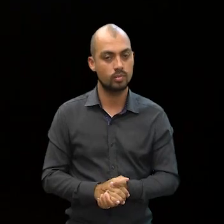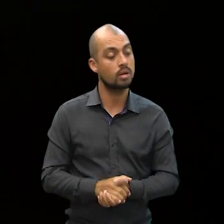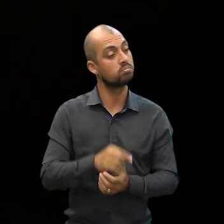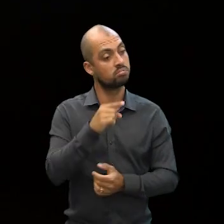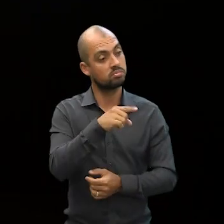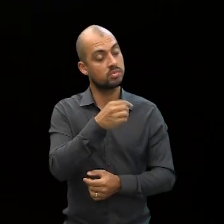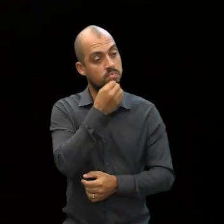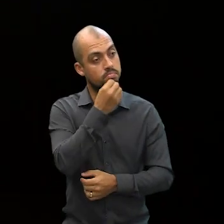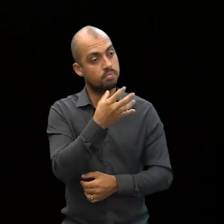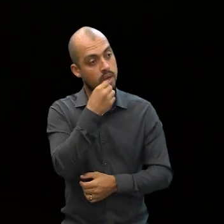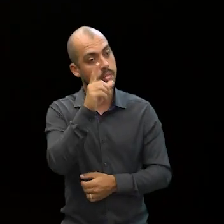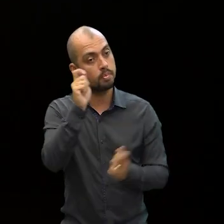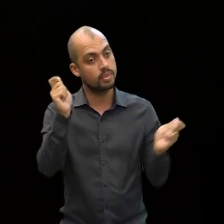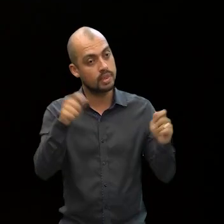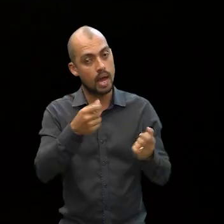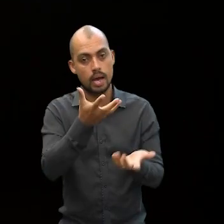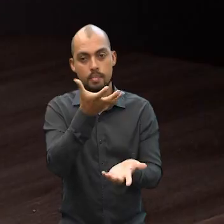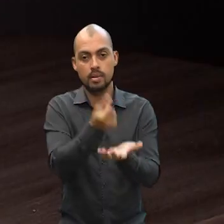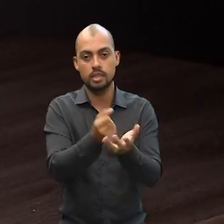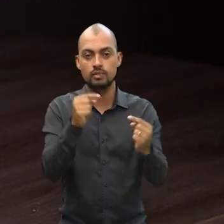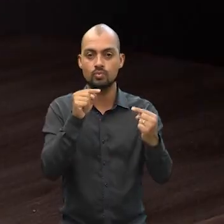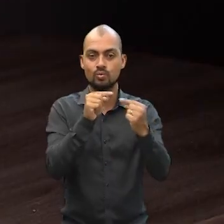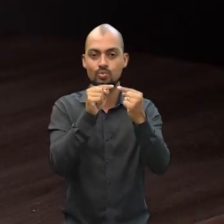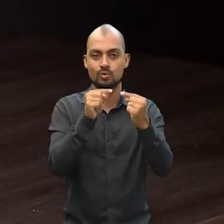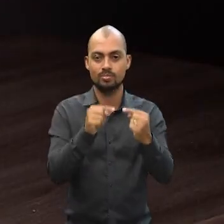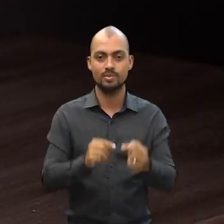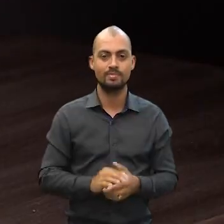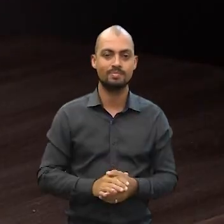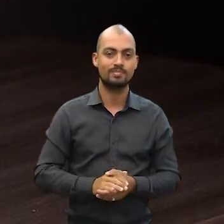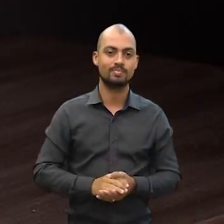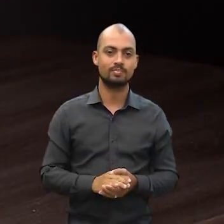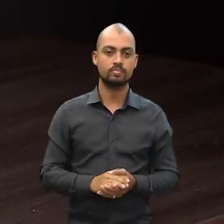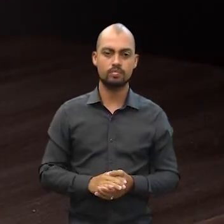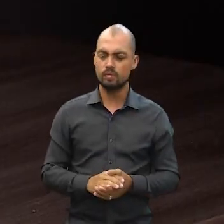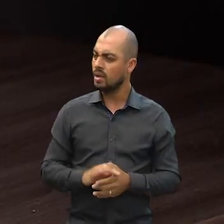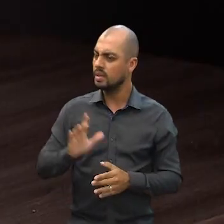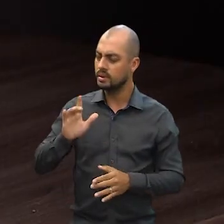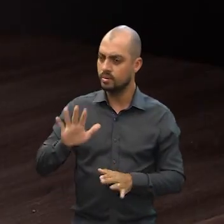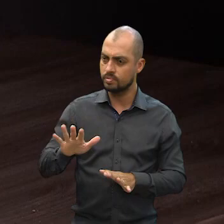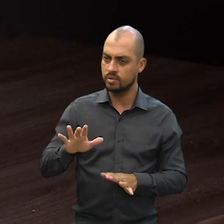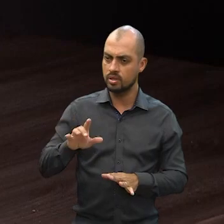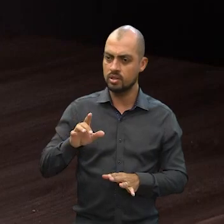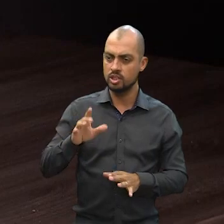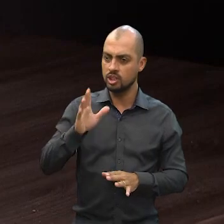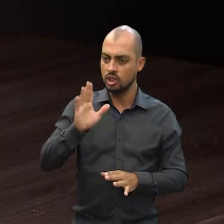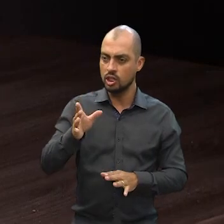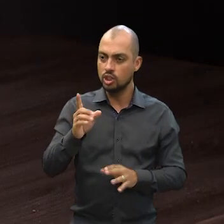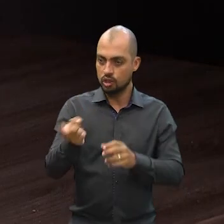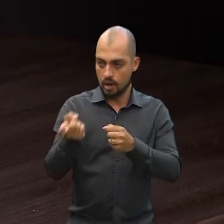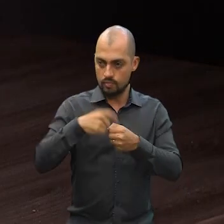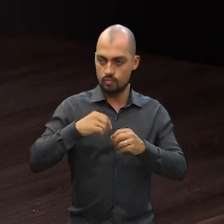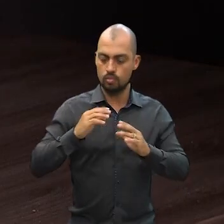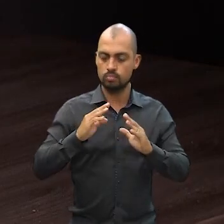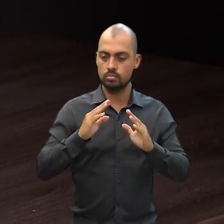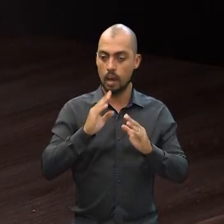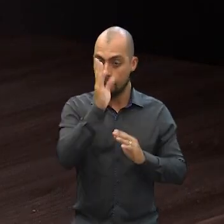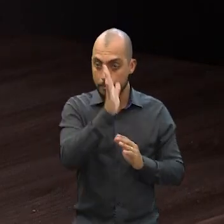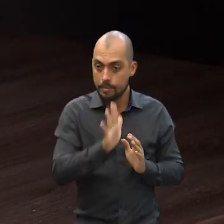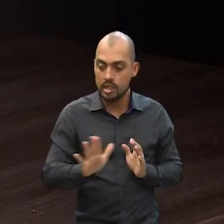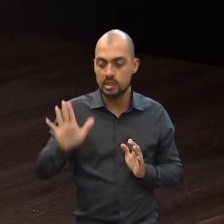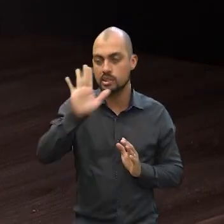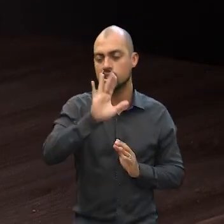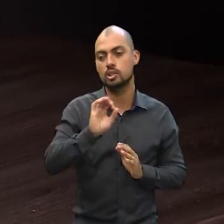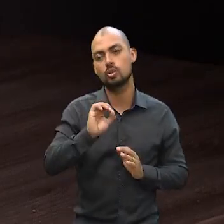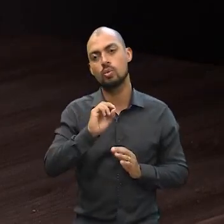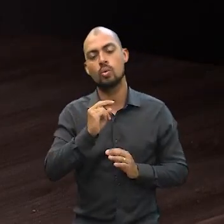daí dá um aplicativo. Nesse período, vocês já iam retornar para o Brasil ou vocês, depois